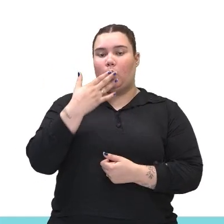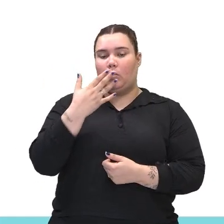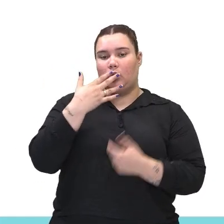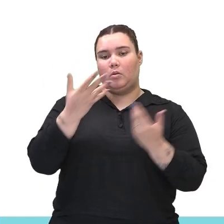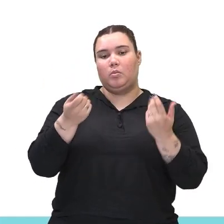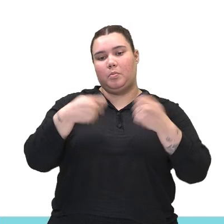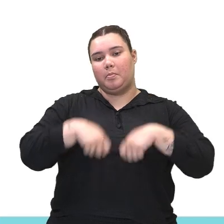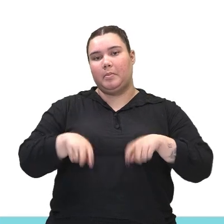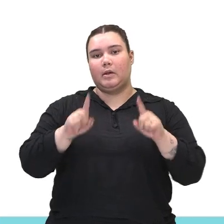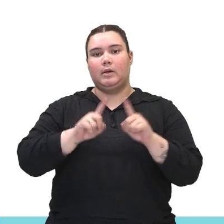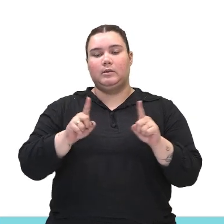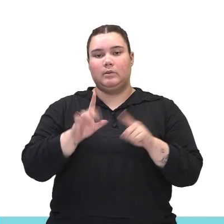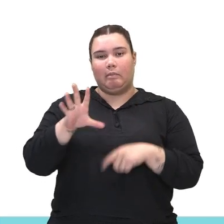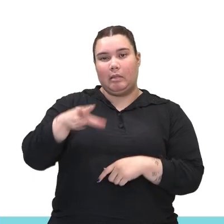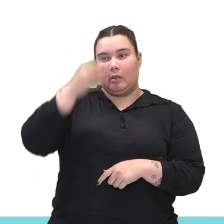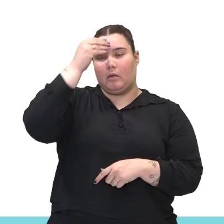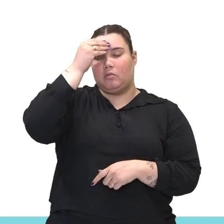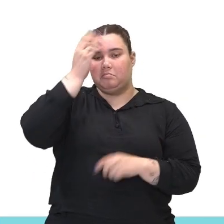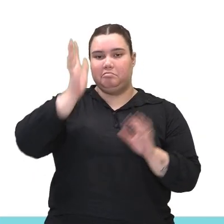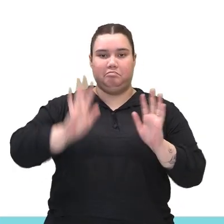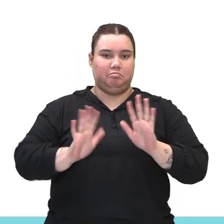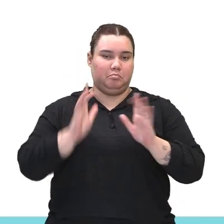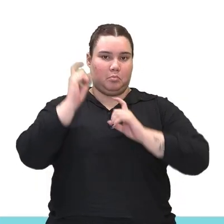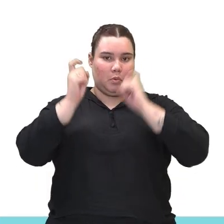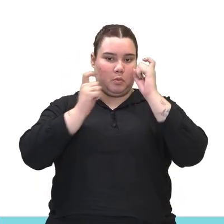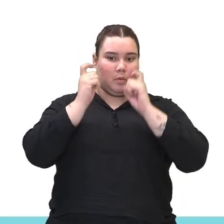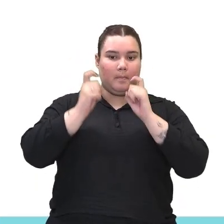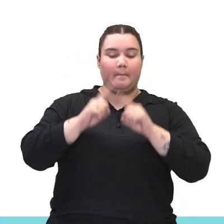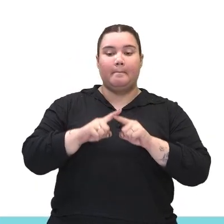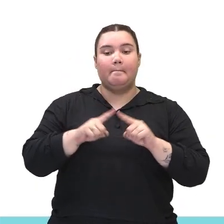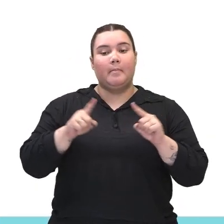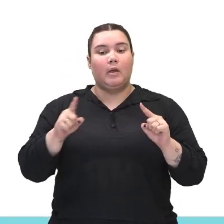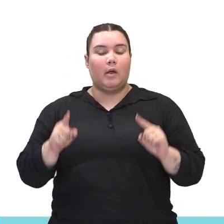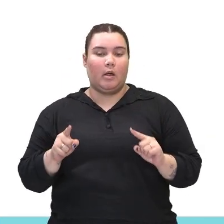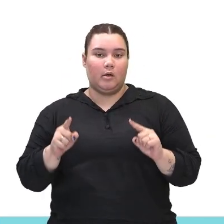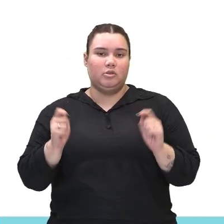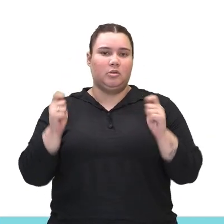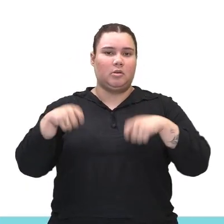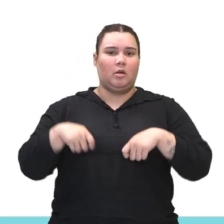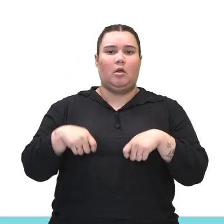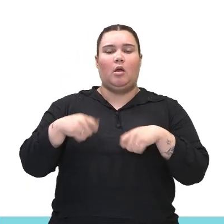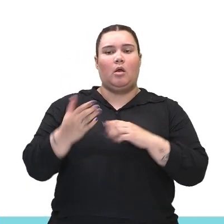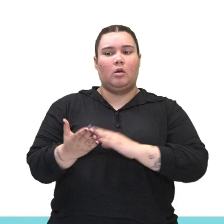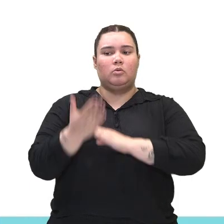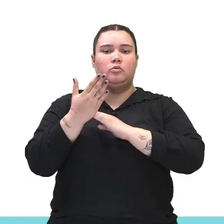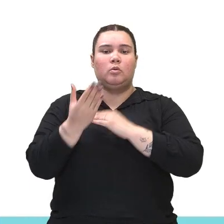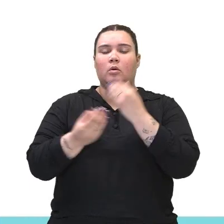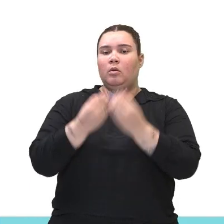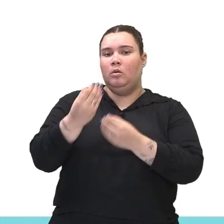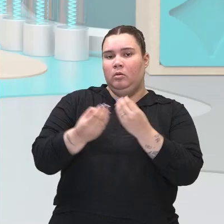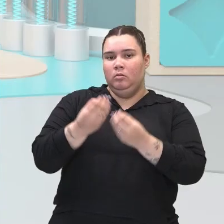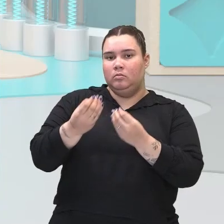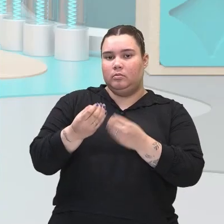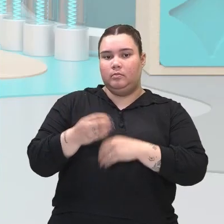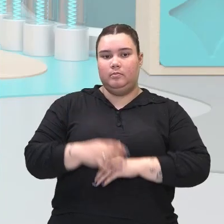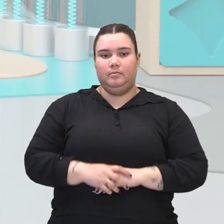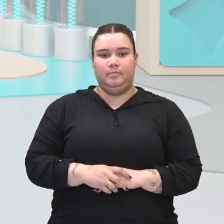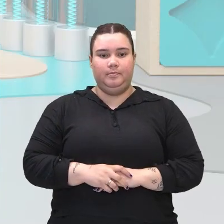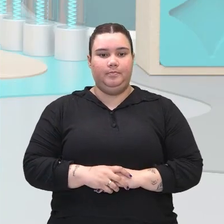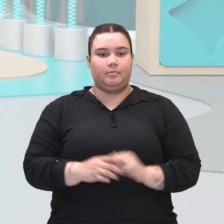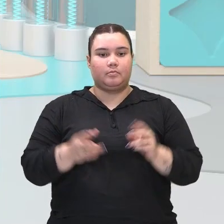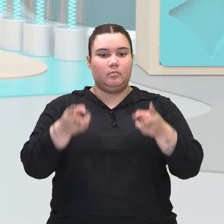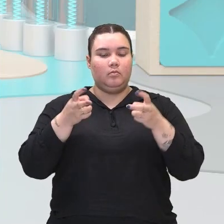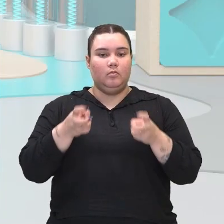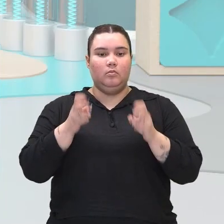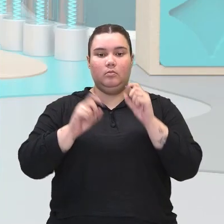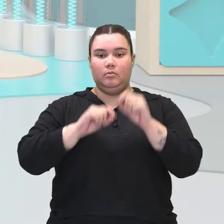precisa exatamente ficar decorado. Mas no que isso vai me influenciar, professora? Então vamos perceber